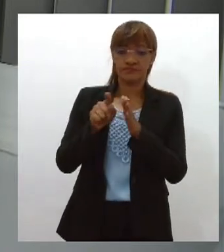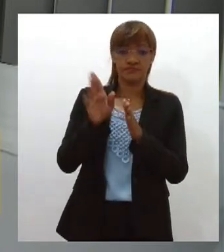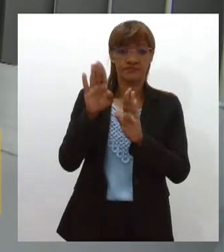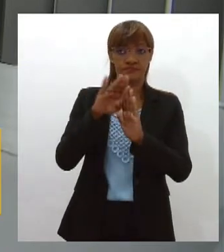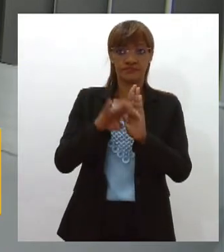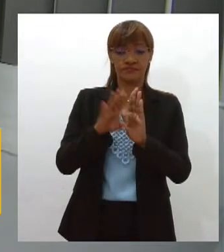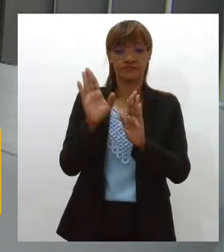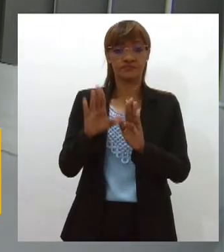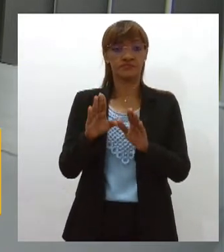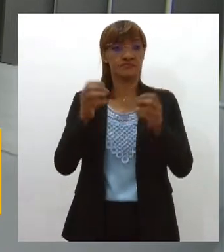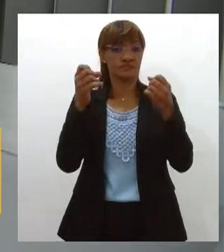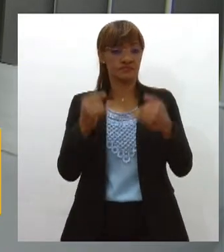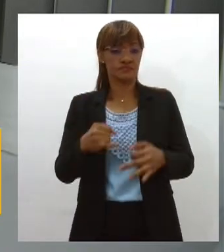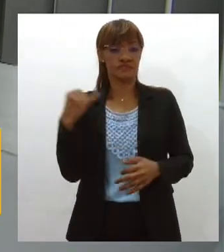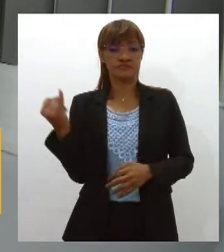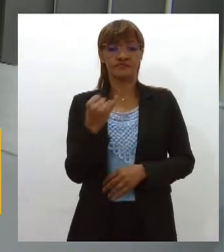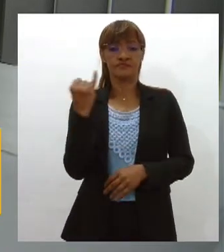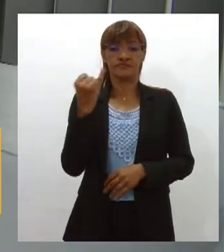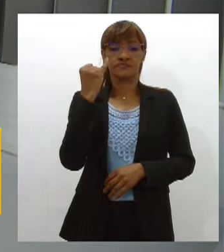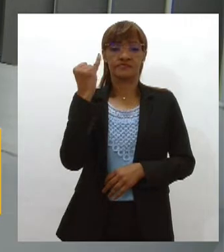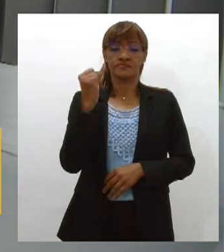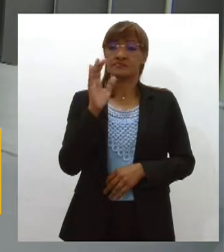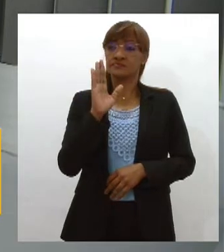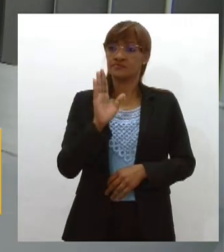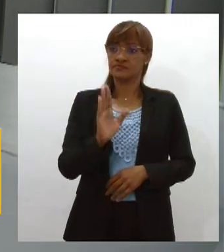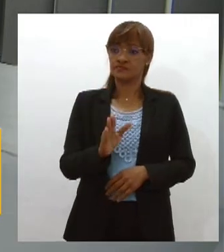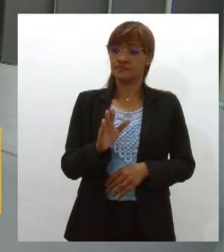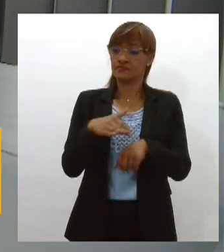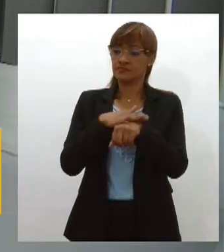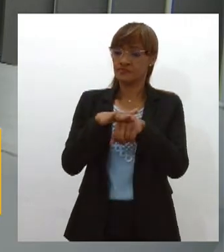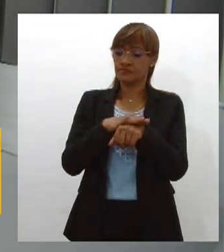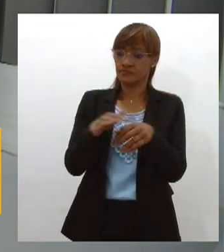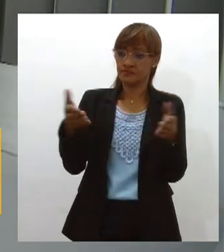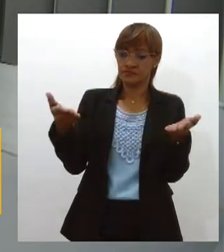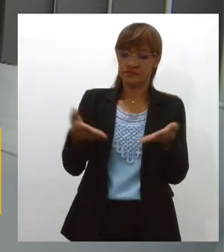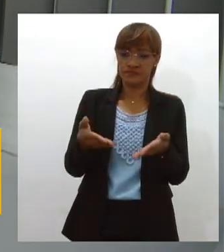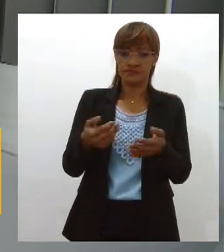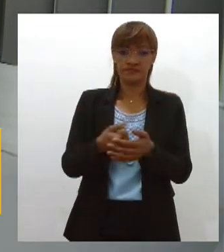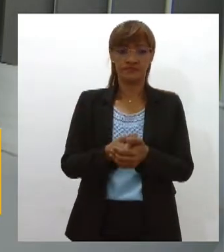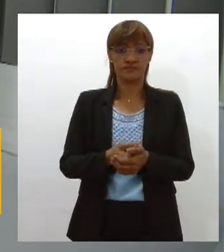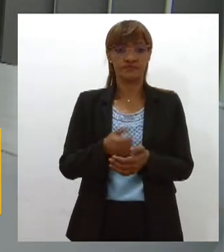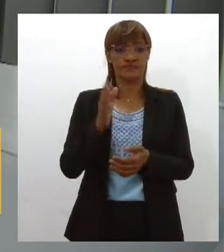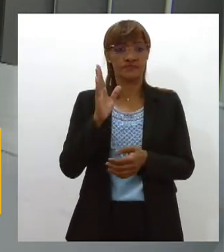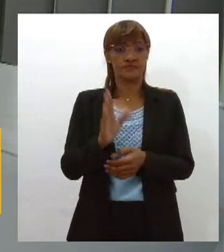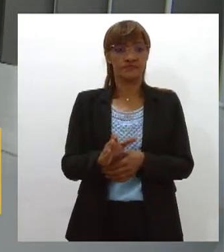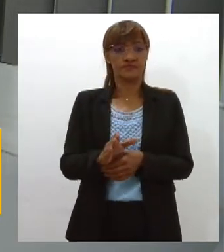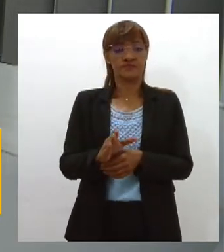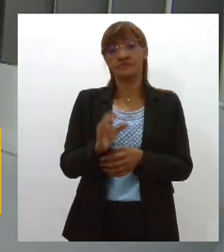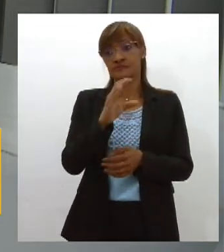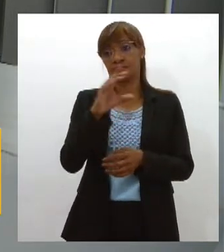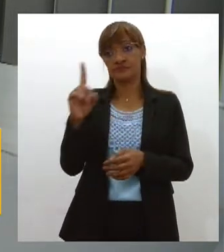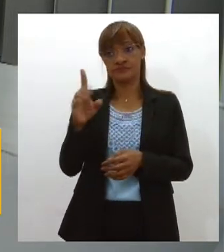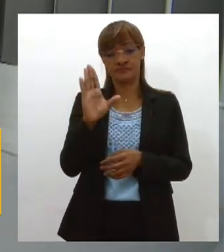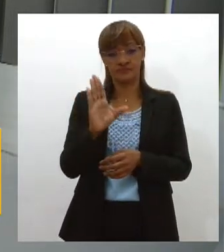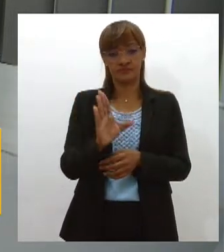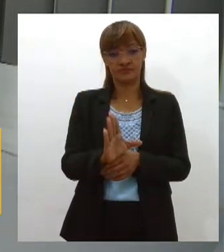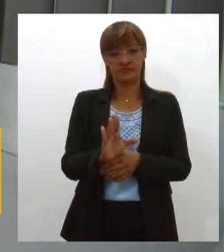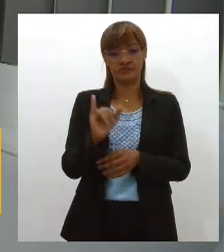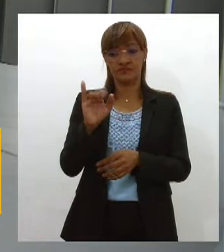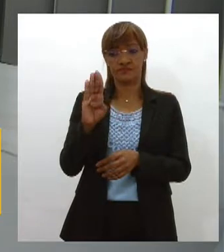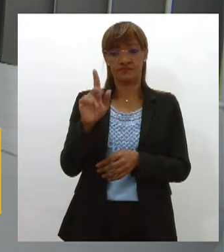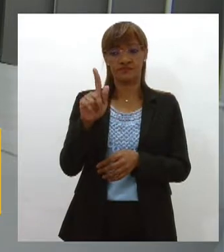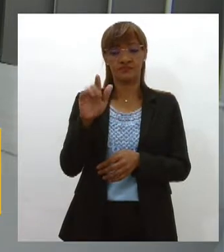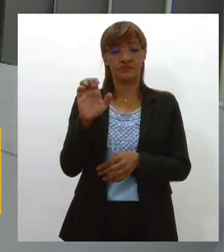importância e os desafios desta coleta de dados, eu converso a partir de agora com a superintendente da Unidade Estadual do IBGE em Sergipe,